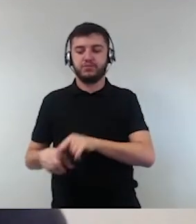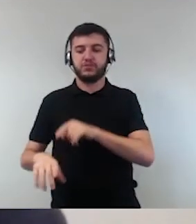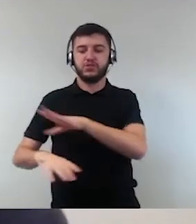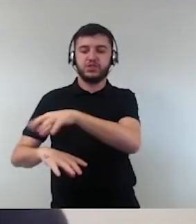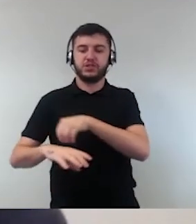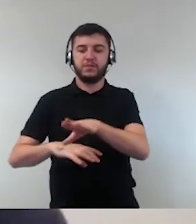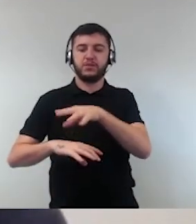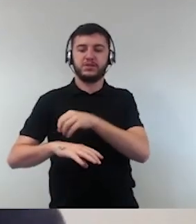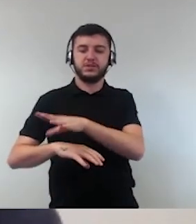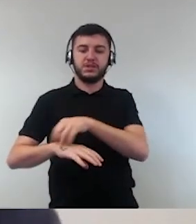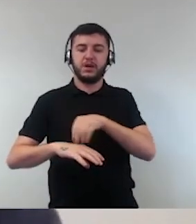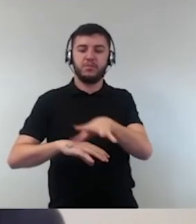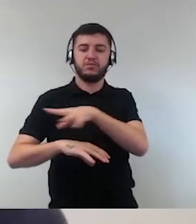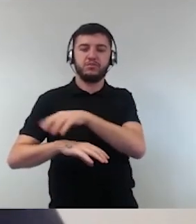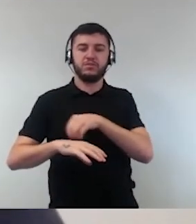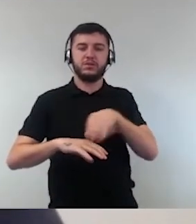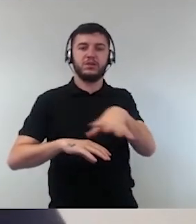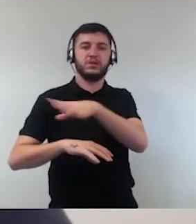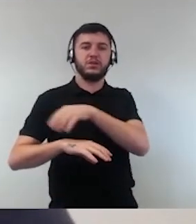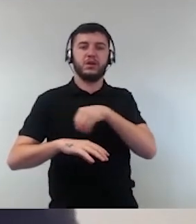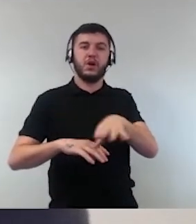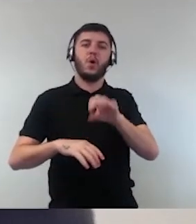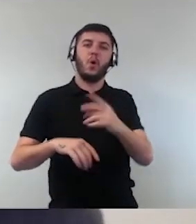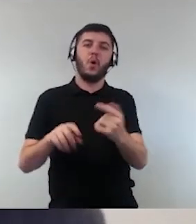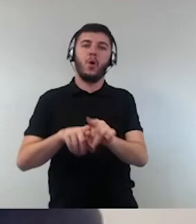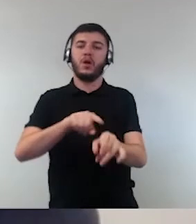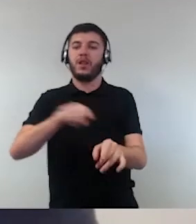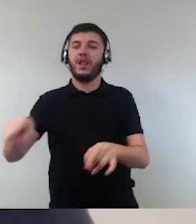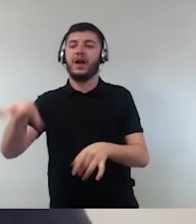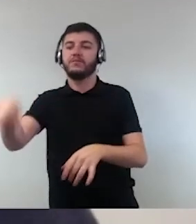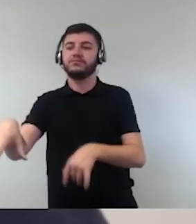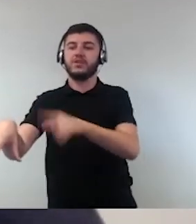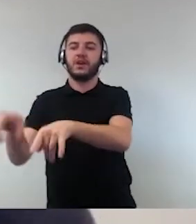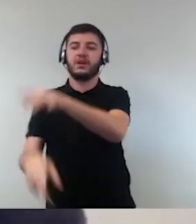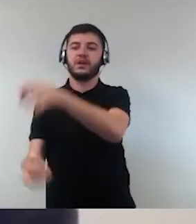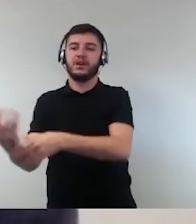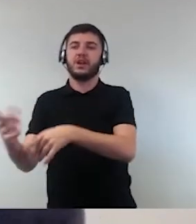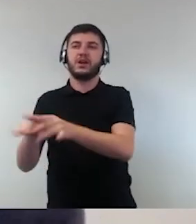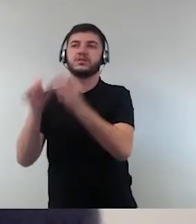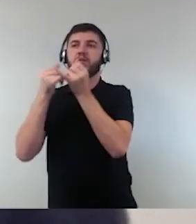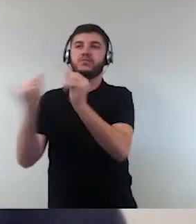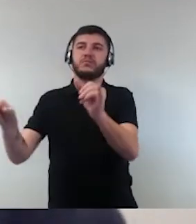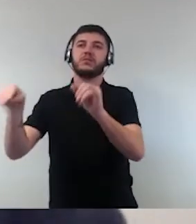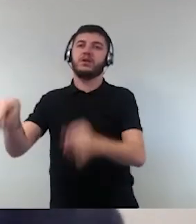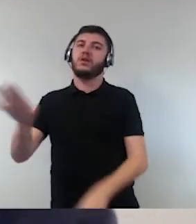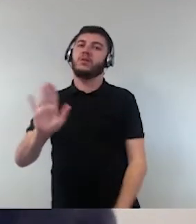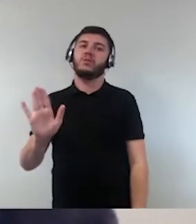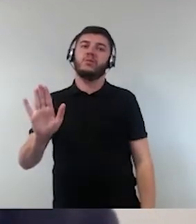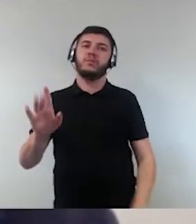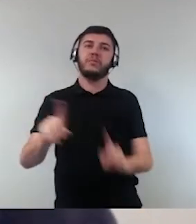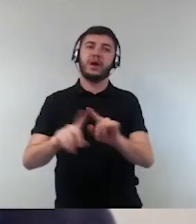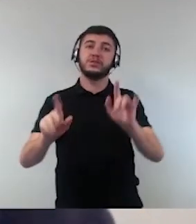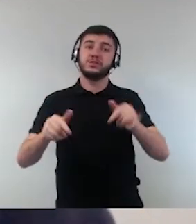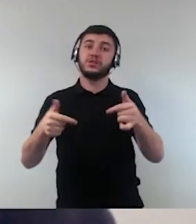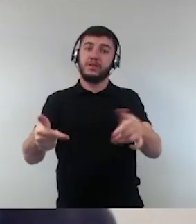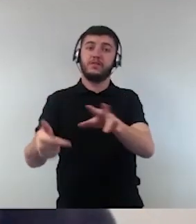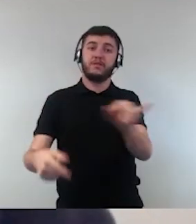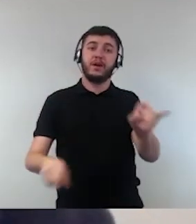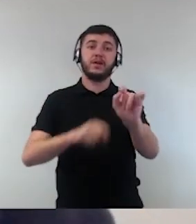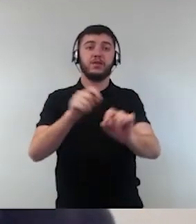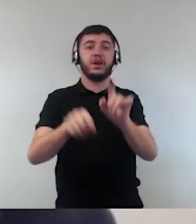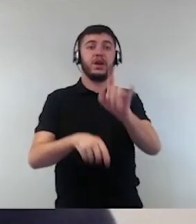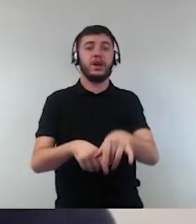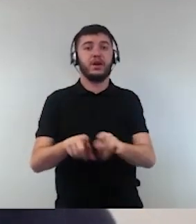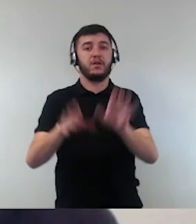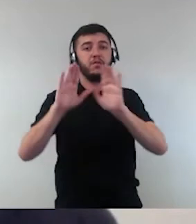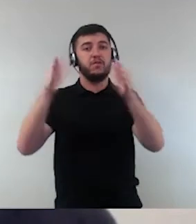mim, está muito claro. Mas aqui reside um outro desafio, é justamente com relação ao